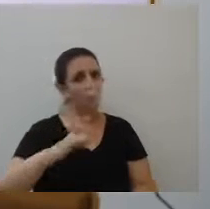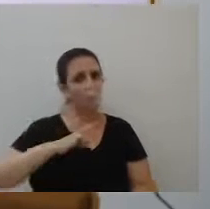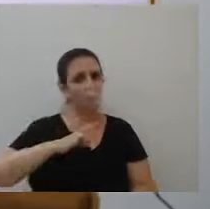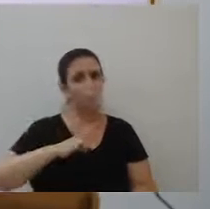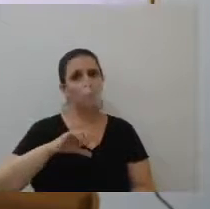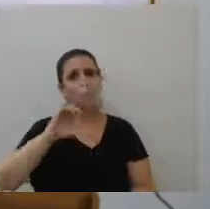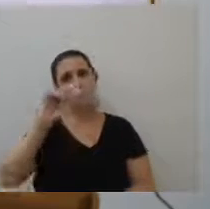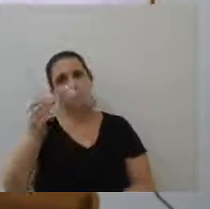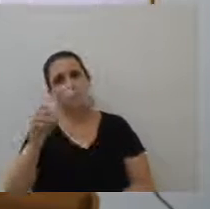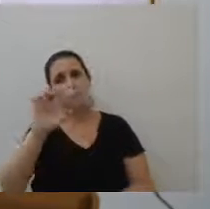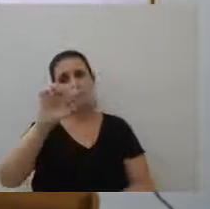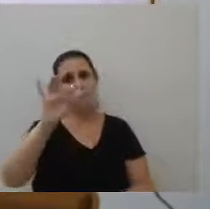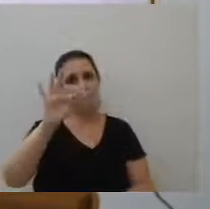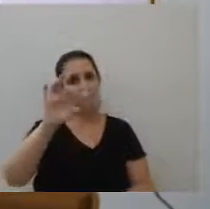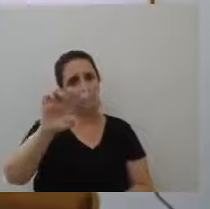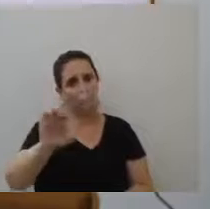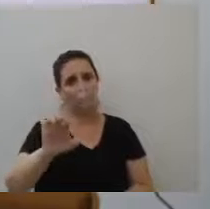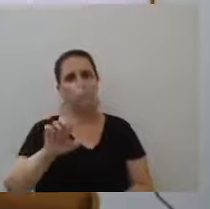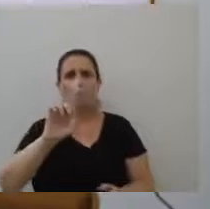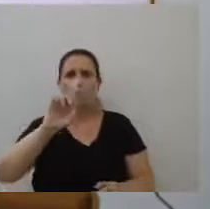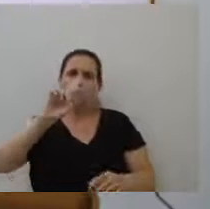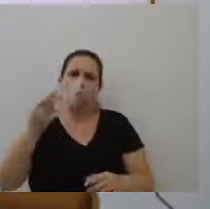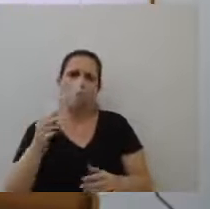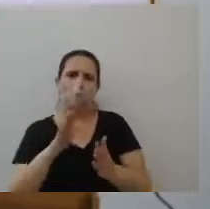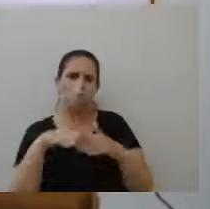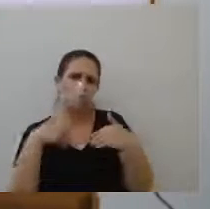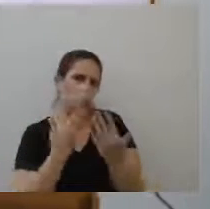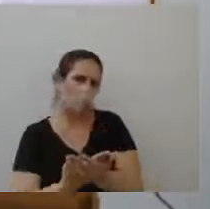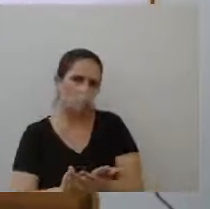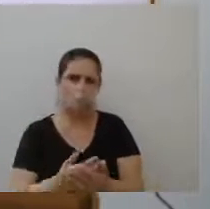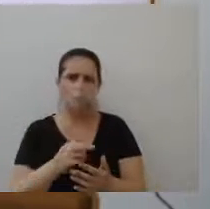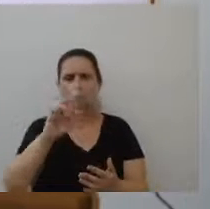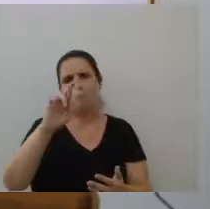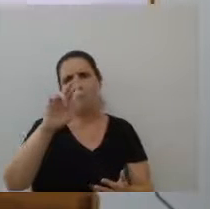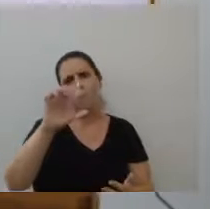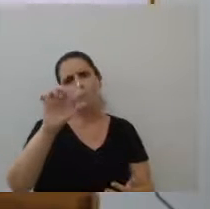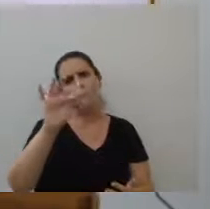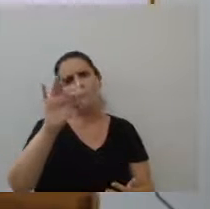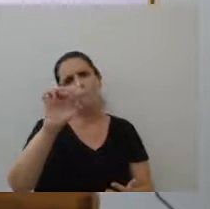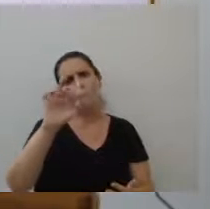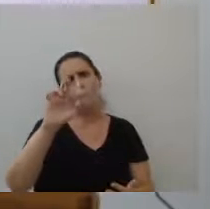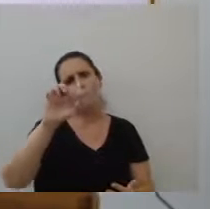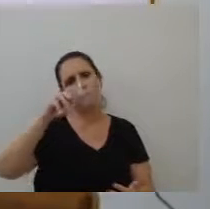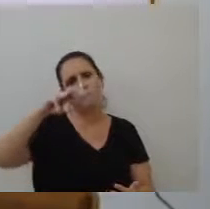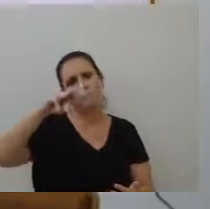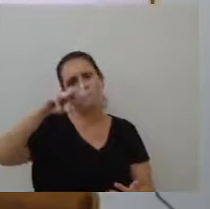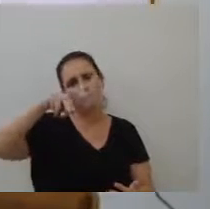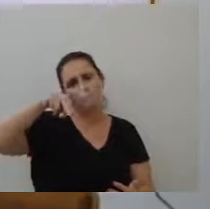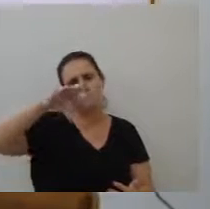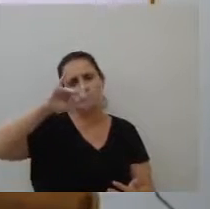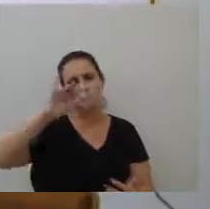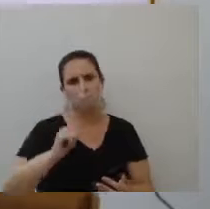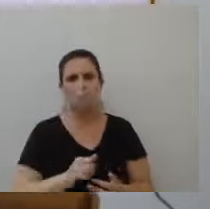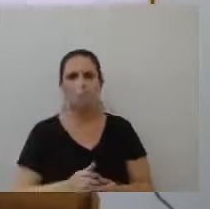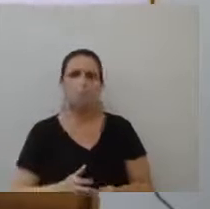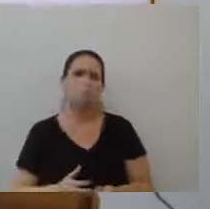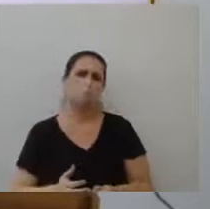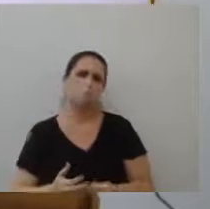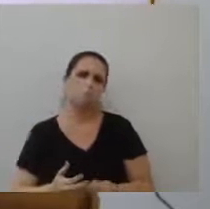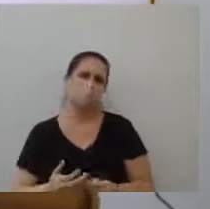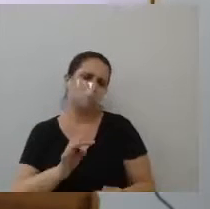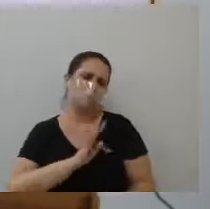cientistas, de acordo com o levantamento da Fundação SOS Mata Atlântica e do Instituto de Pesquisas